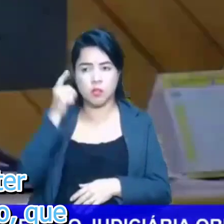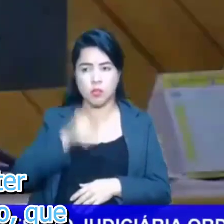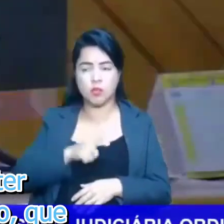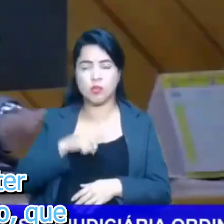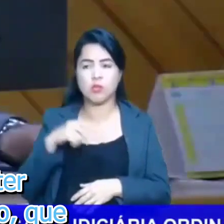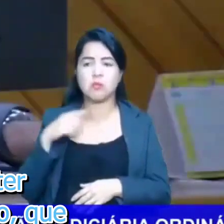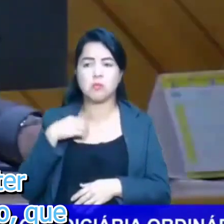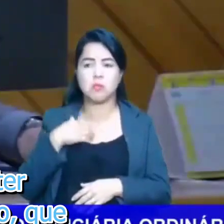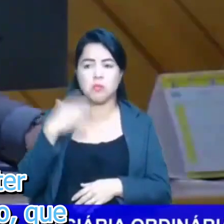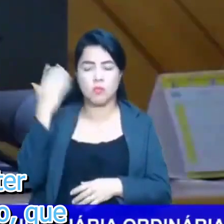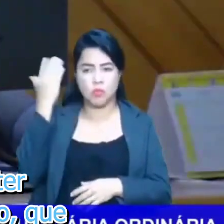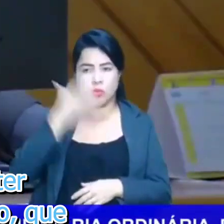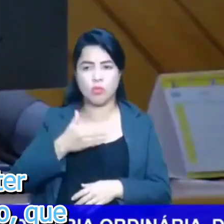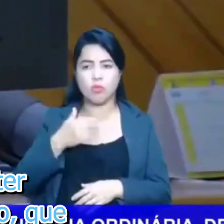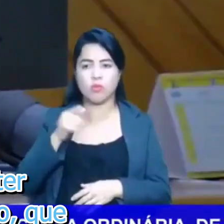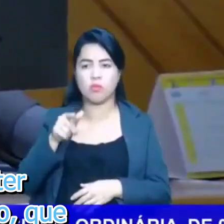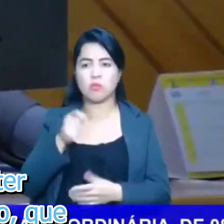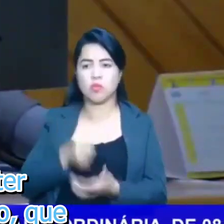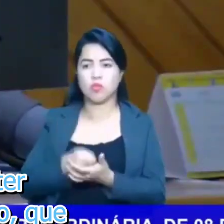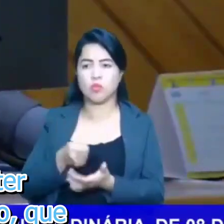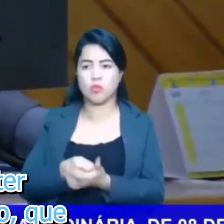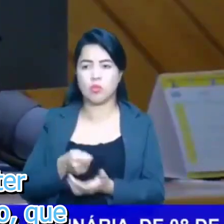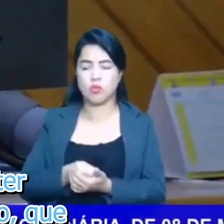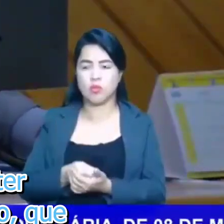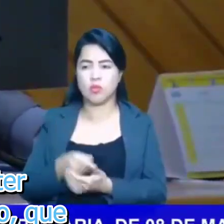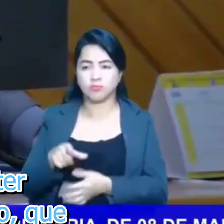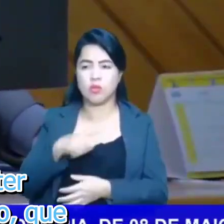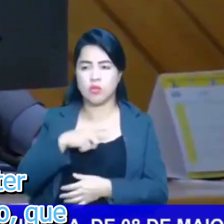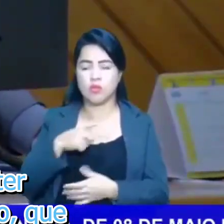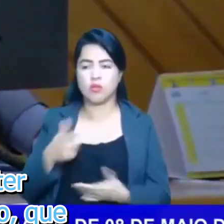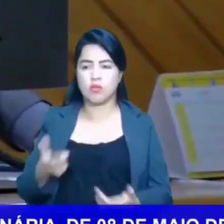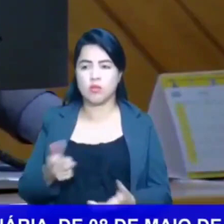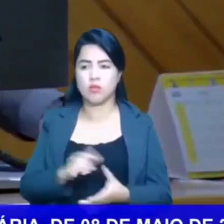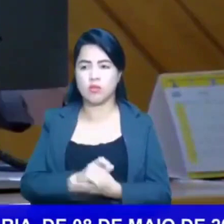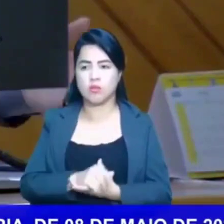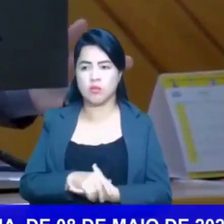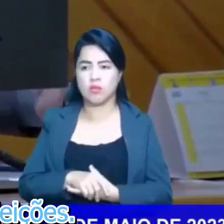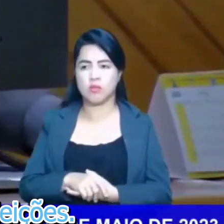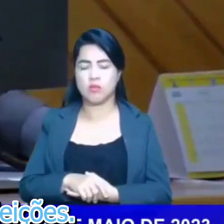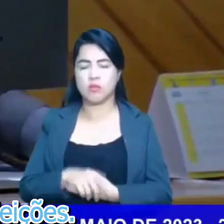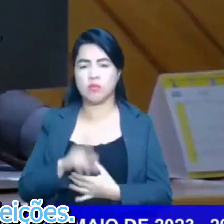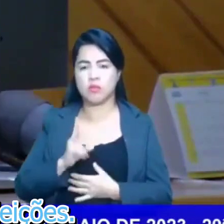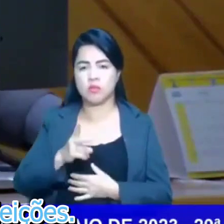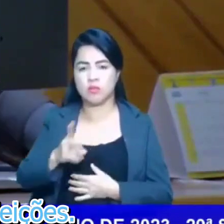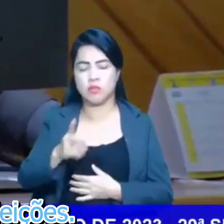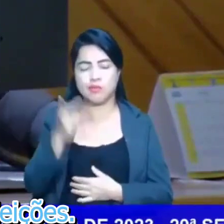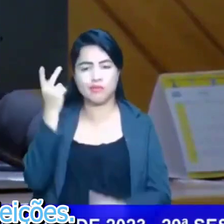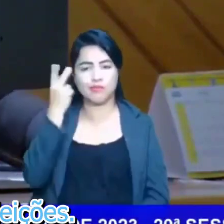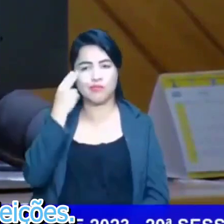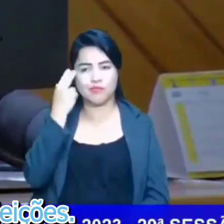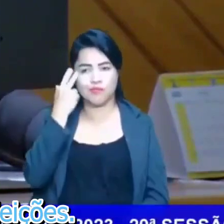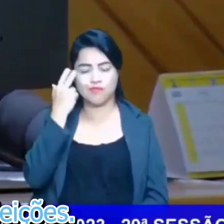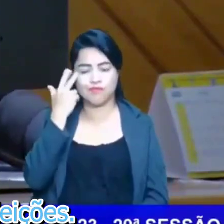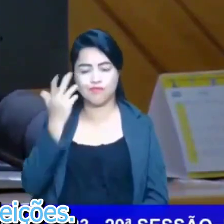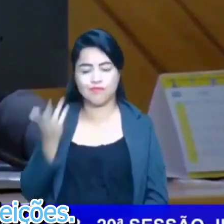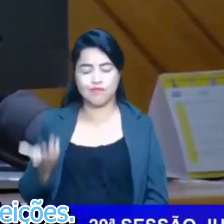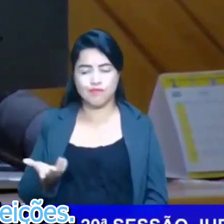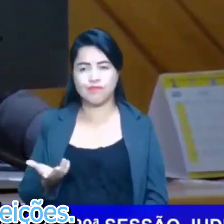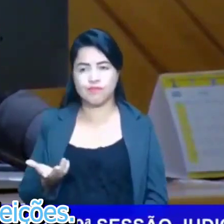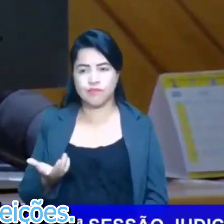produzir prova para punir imagem esse nefasto direcionada ato, ao doutor desembargador Matias Neto. Não